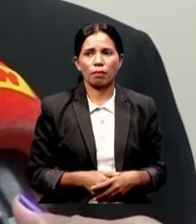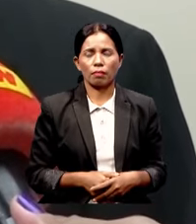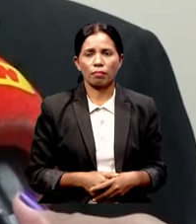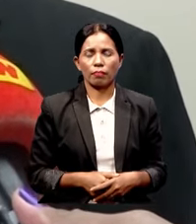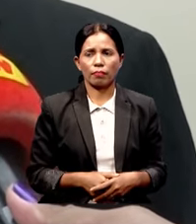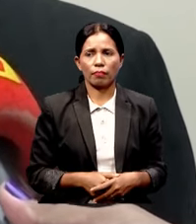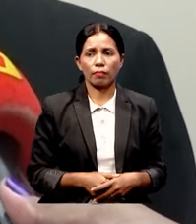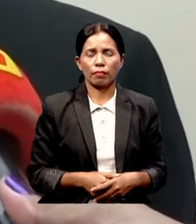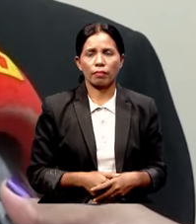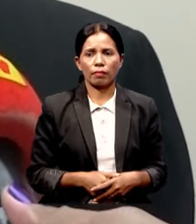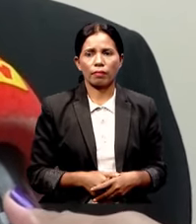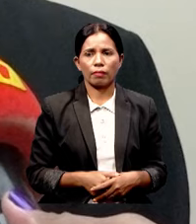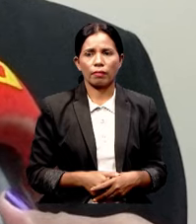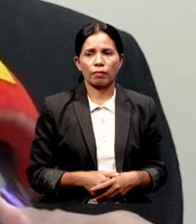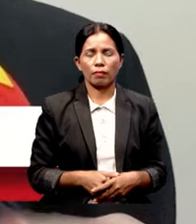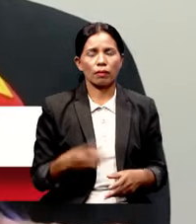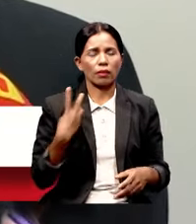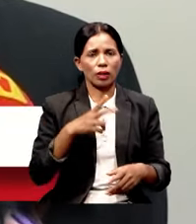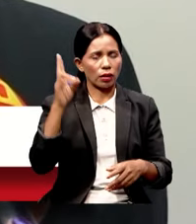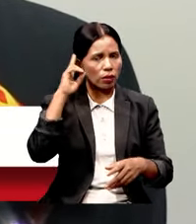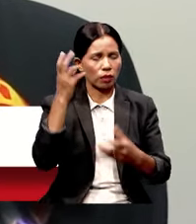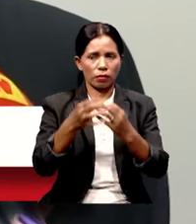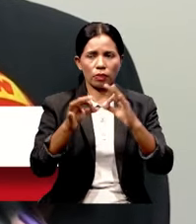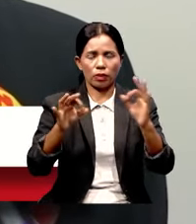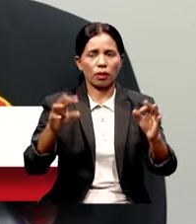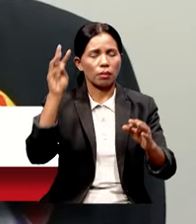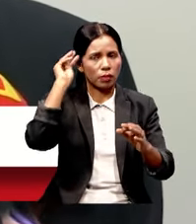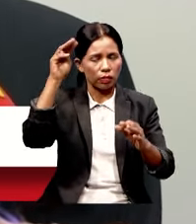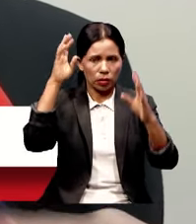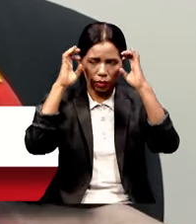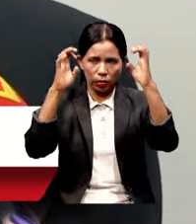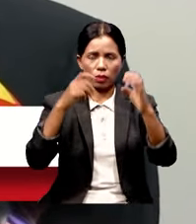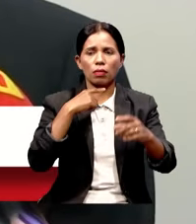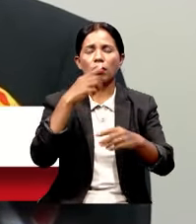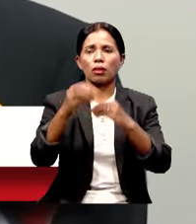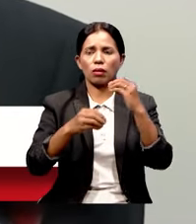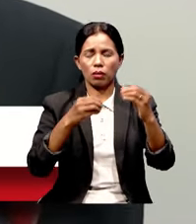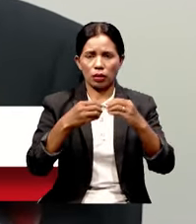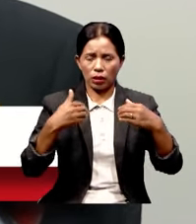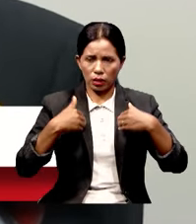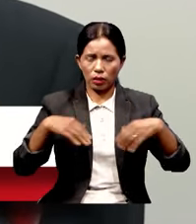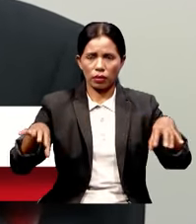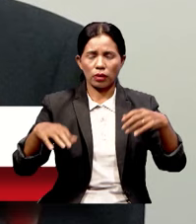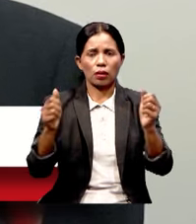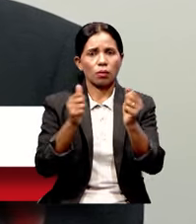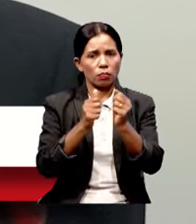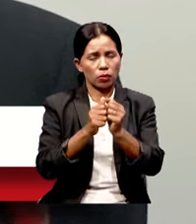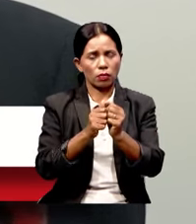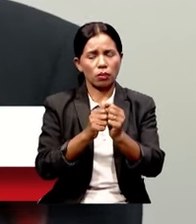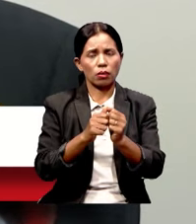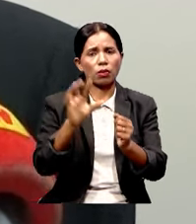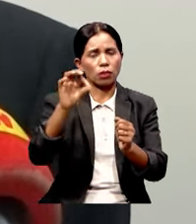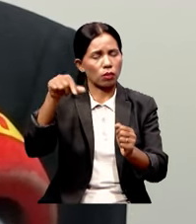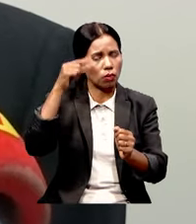today, sao ang ita rona te ona, sua excelência ministra educação, kata iha esforço ba nonu governo niang atu halo